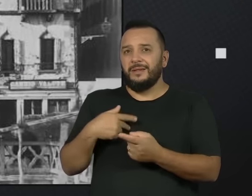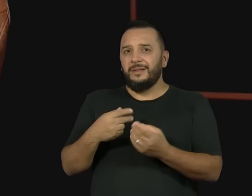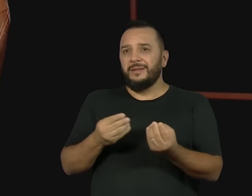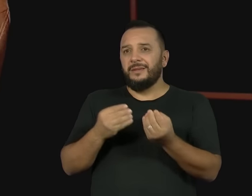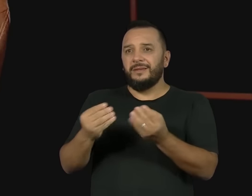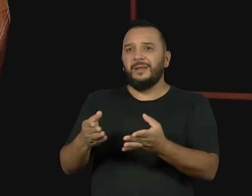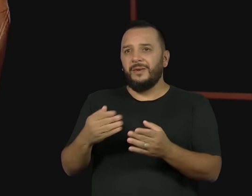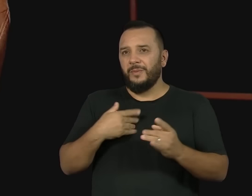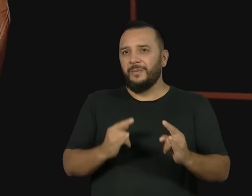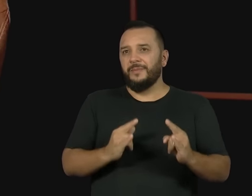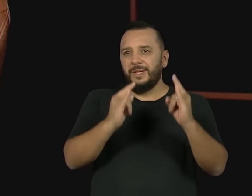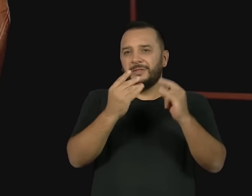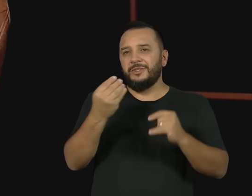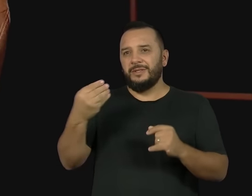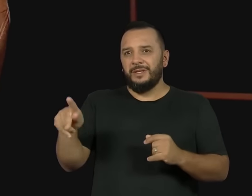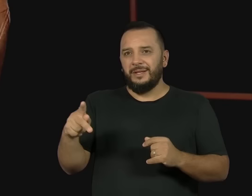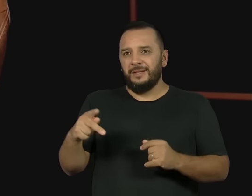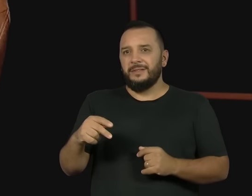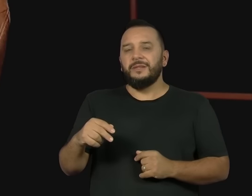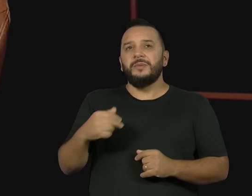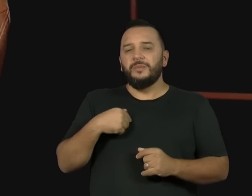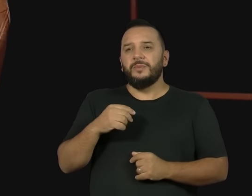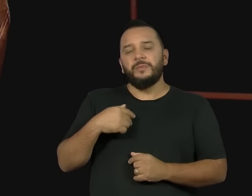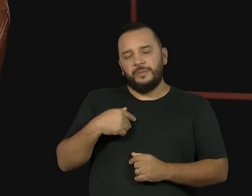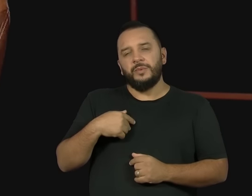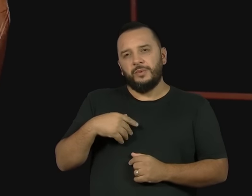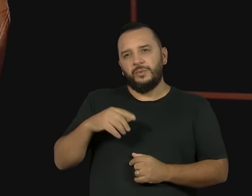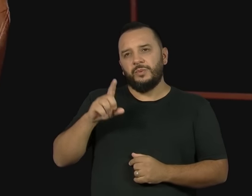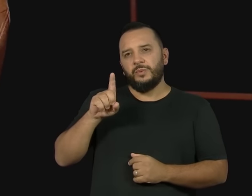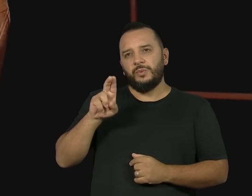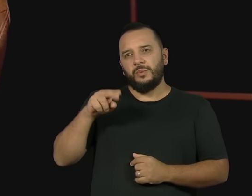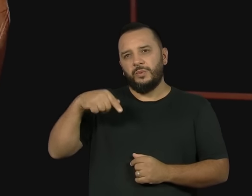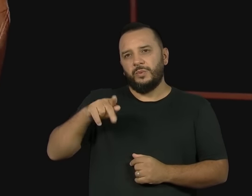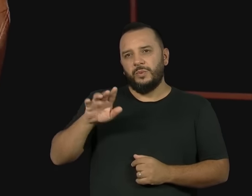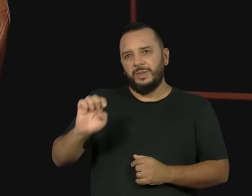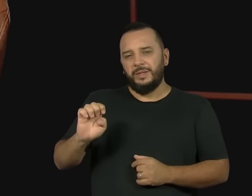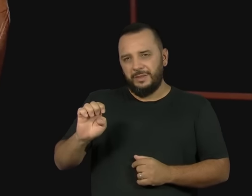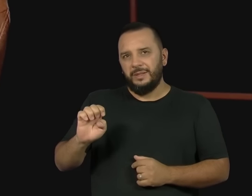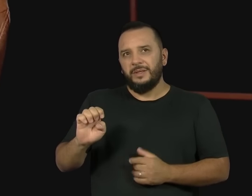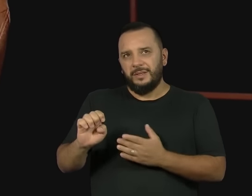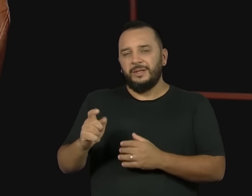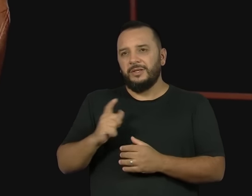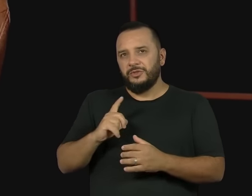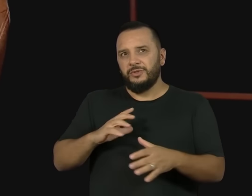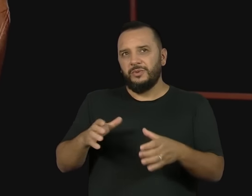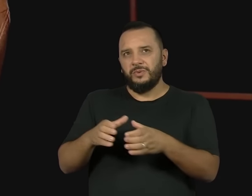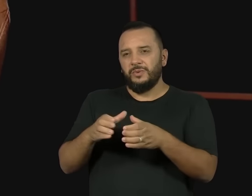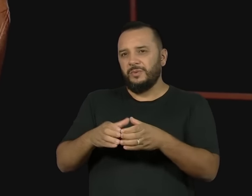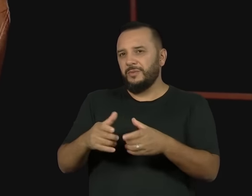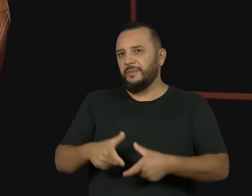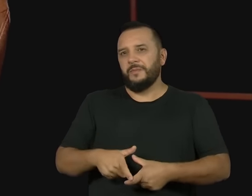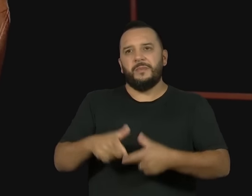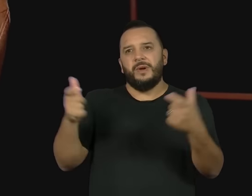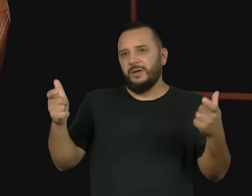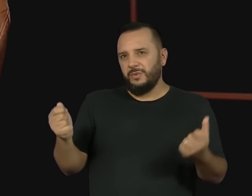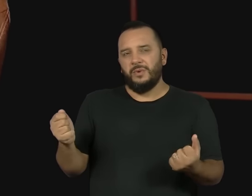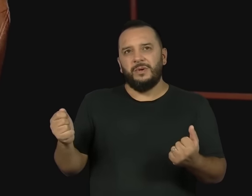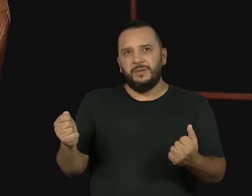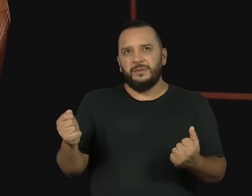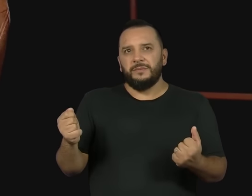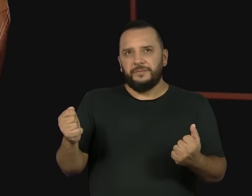deles para o Duque de Windsor, que tinha chegado com uma companhia muito maior do